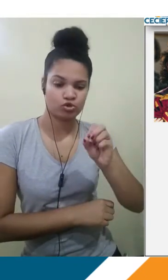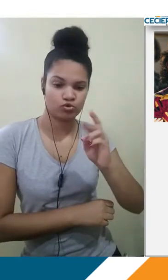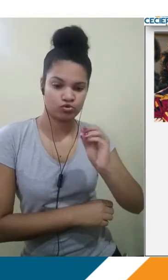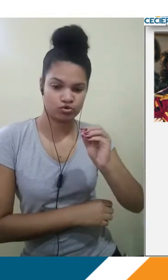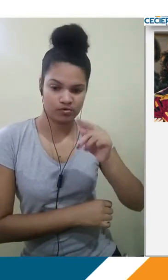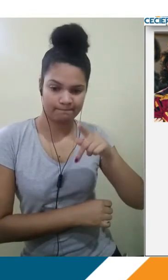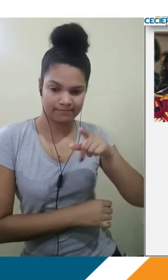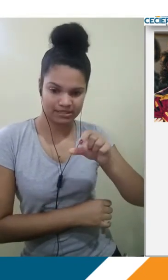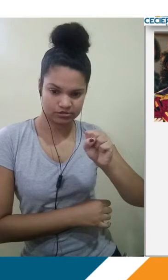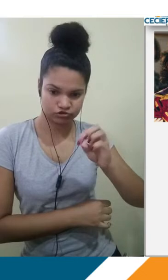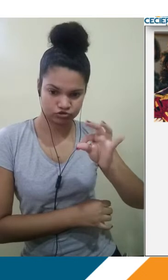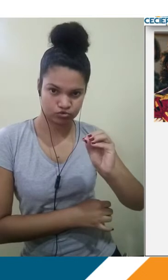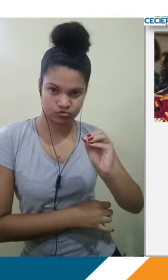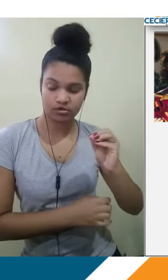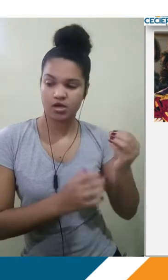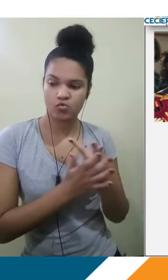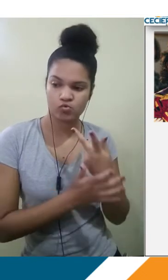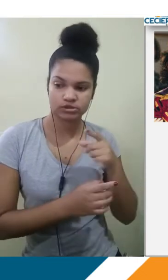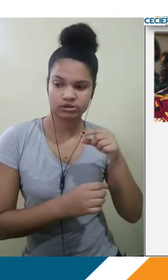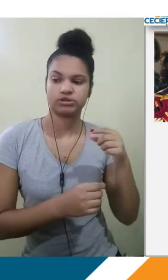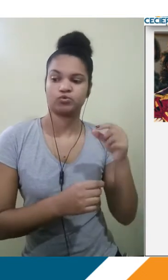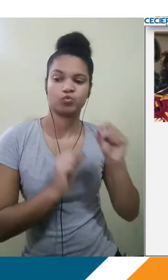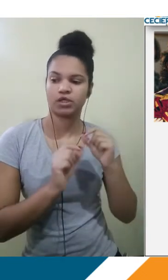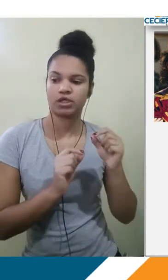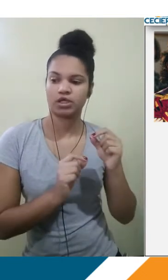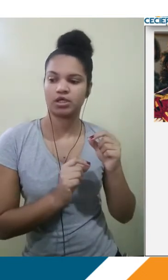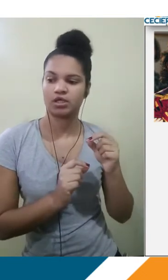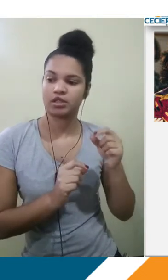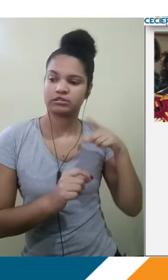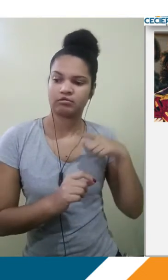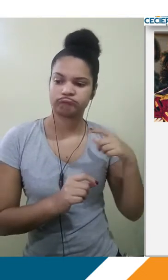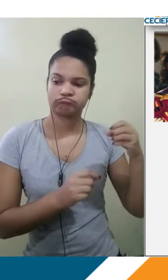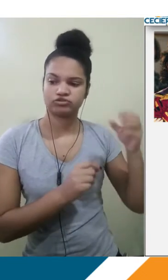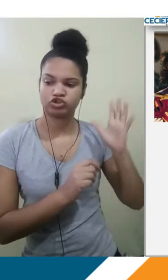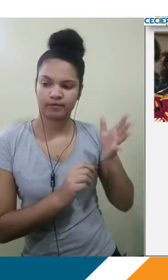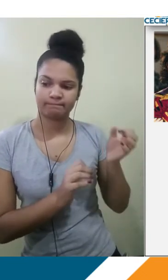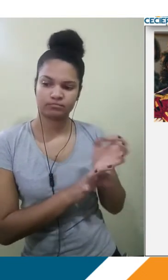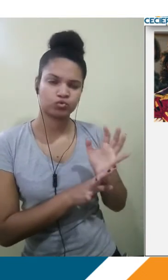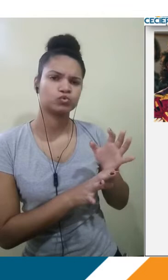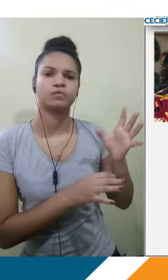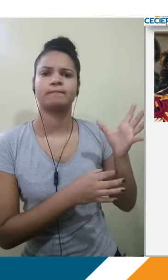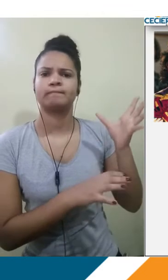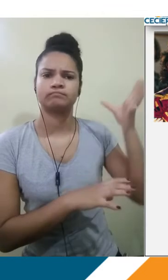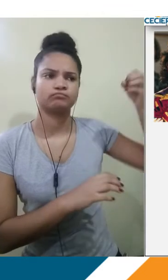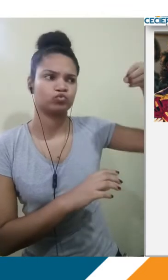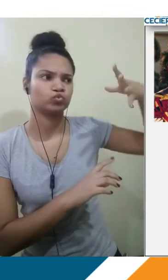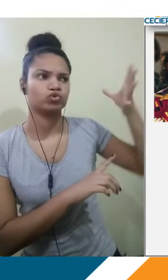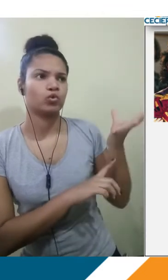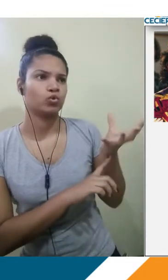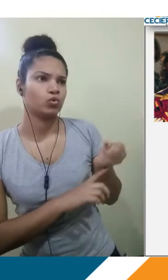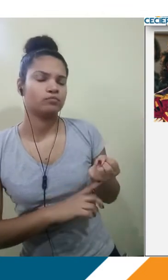organismo procarionte capaz de usar a energia da luz para produzir matéria orgânica a partir de matéria